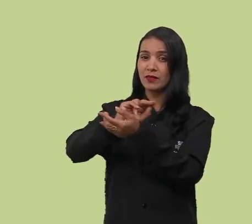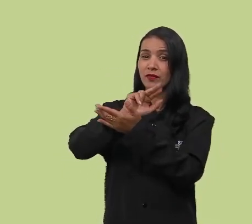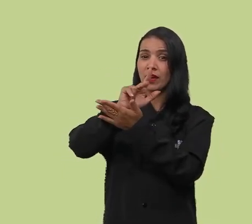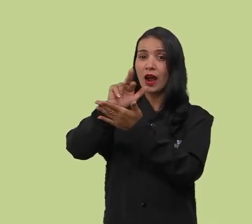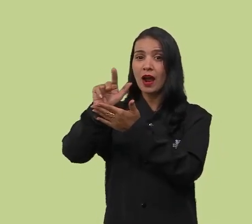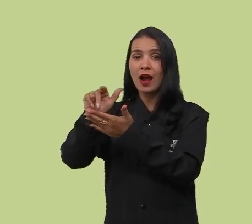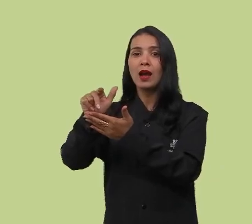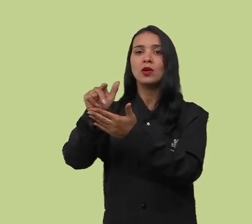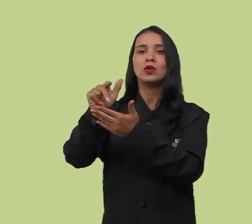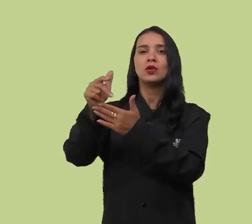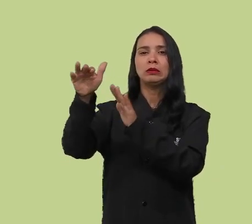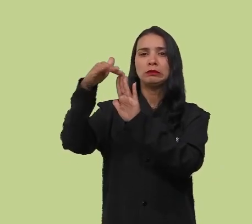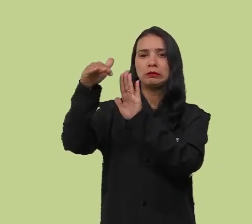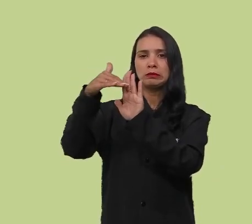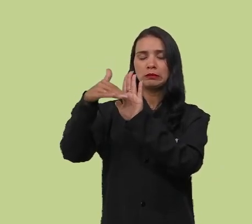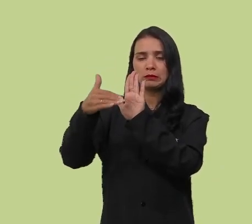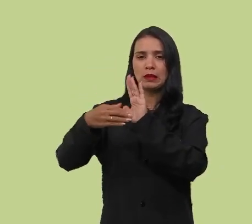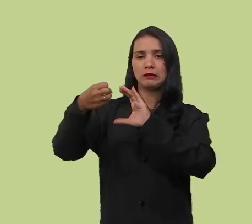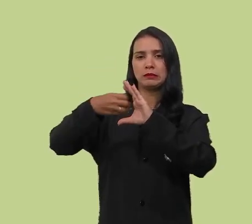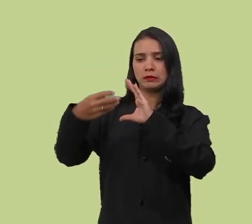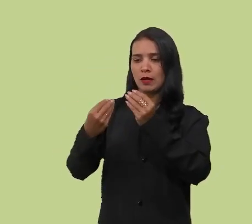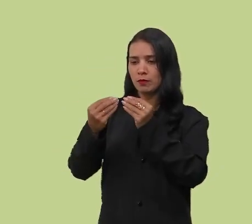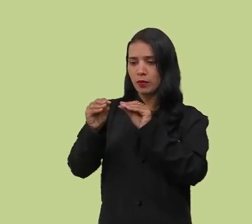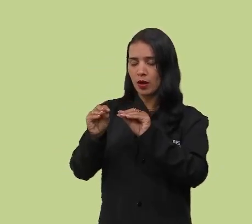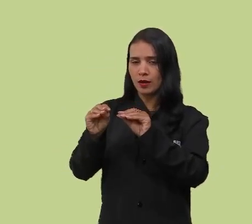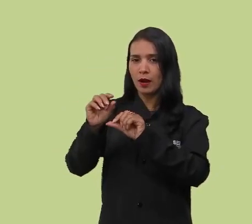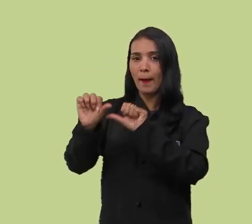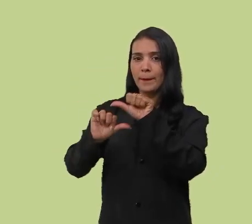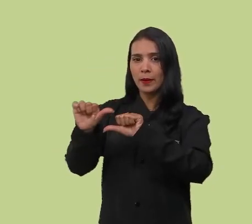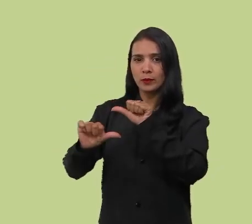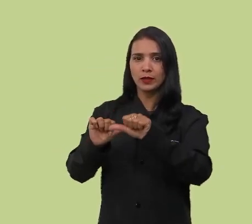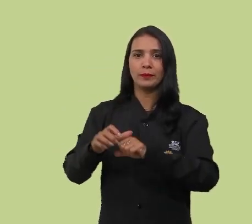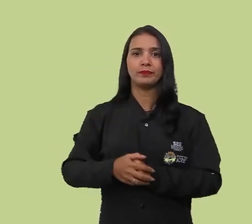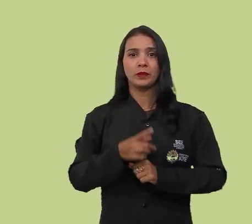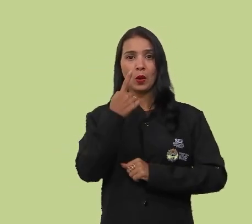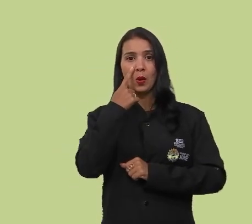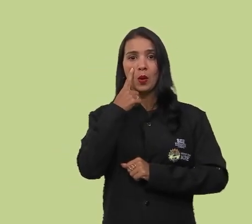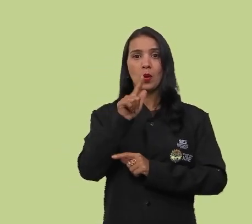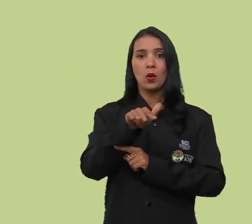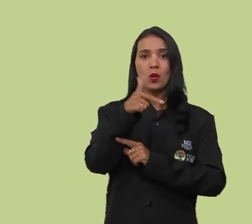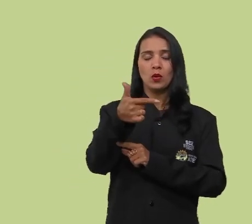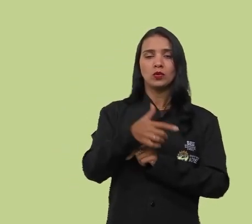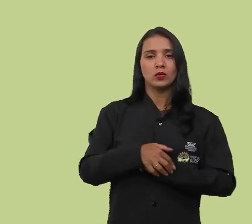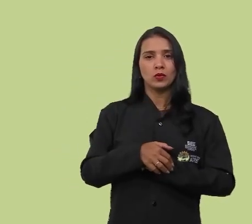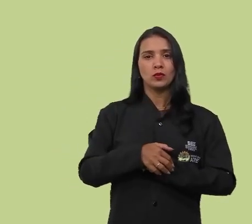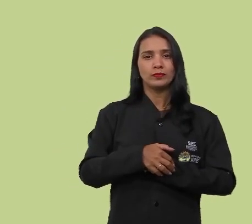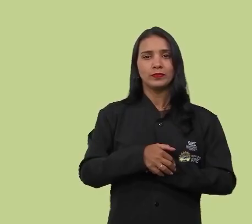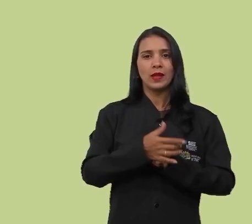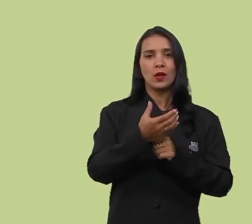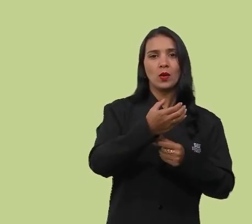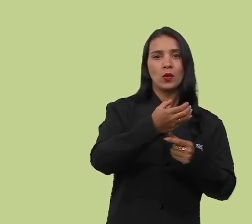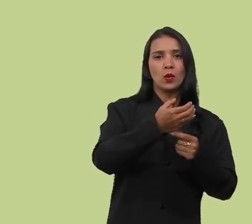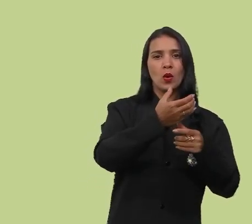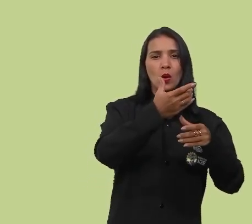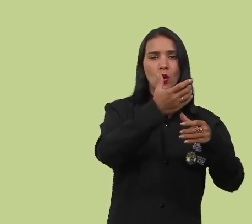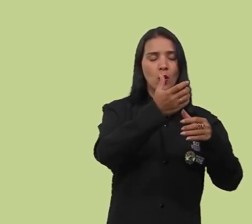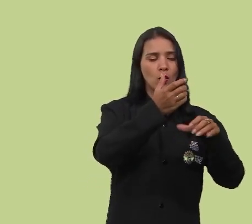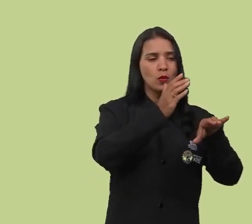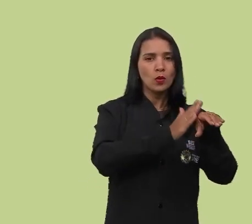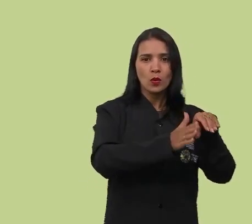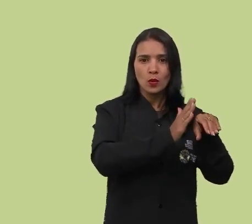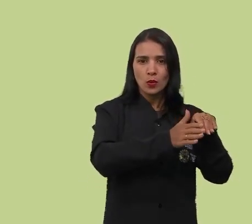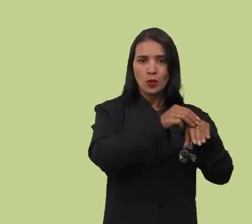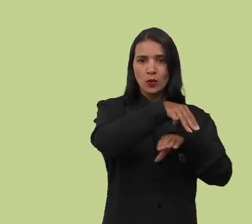tá? Aqui um outro exemplo, né, in natura seria o milho normal, né? Aqui a gente, um alimento processado seria o quê? O